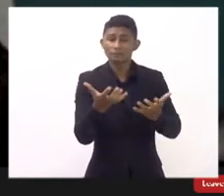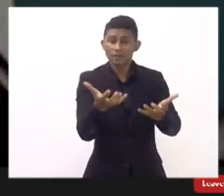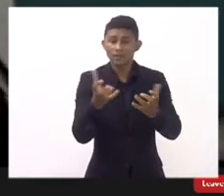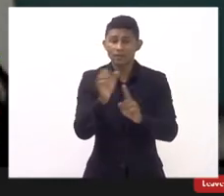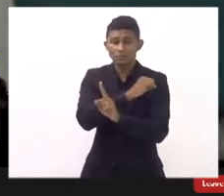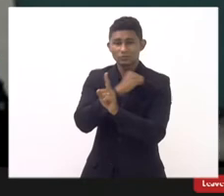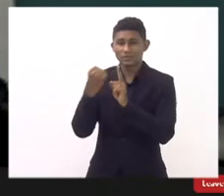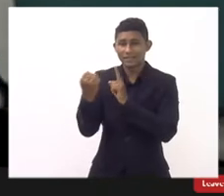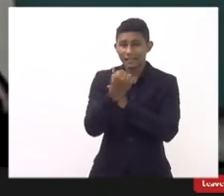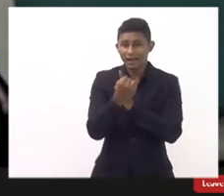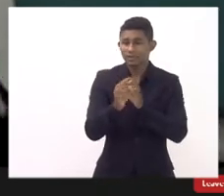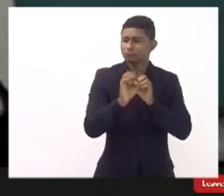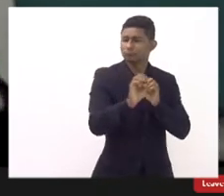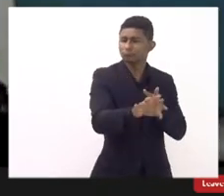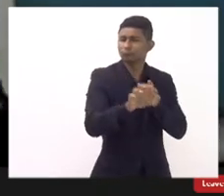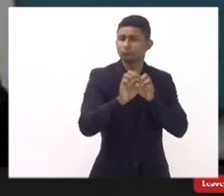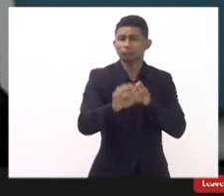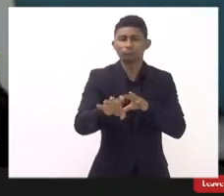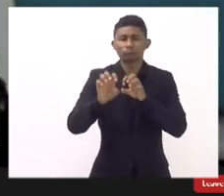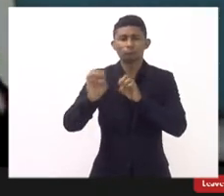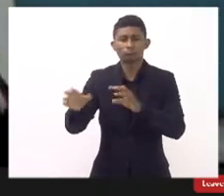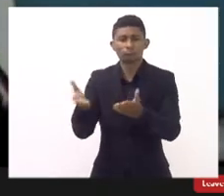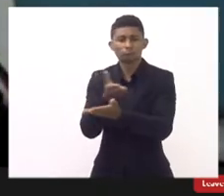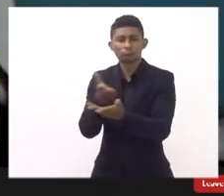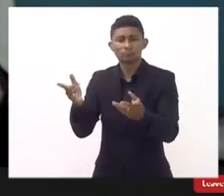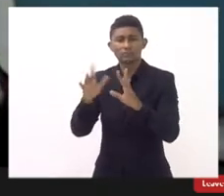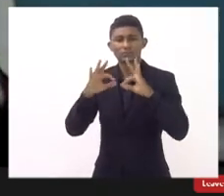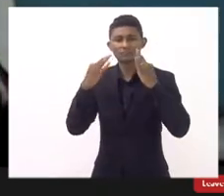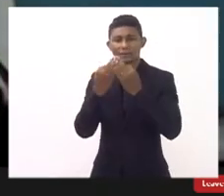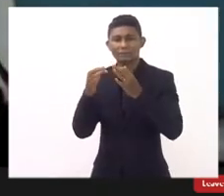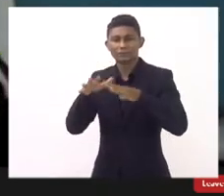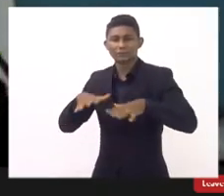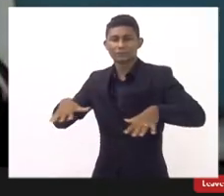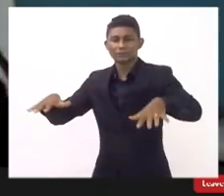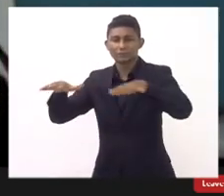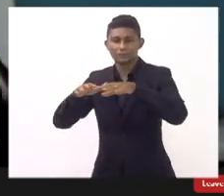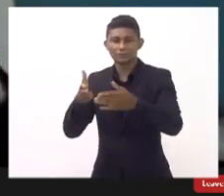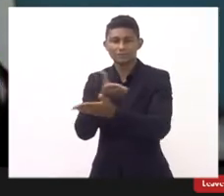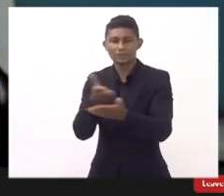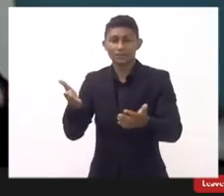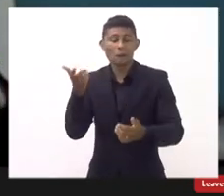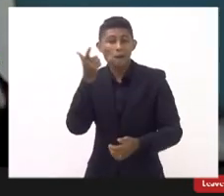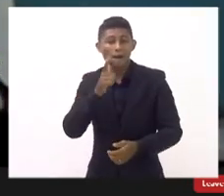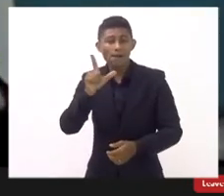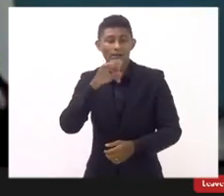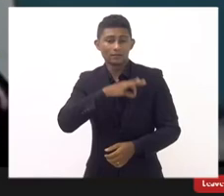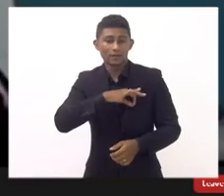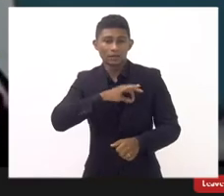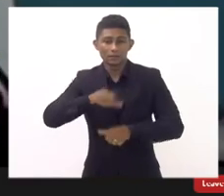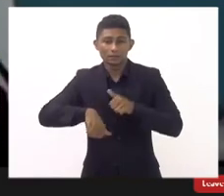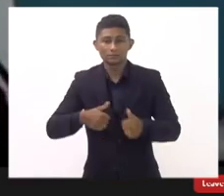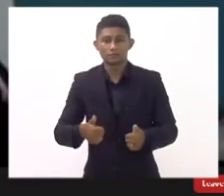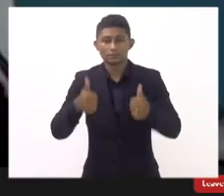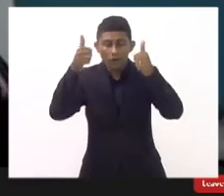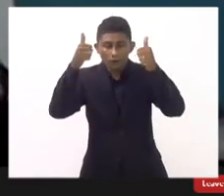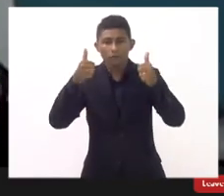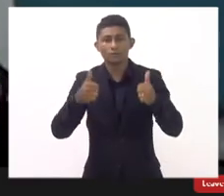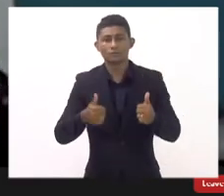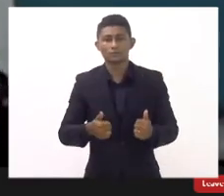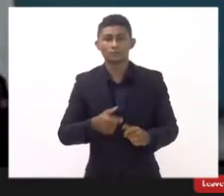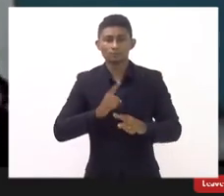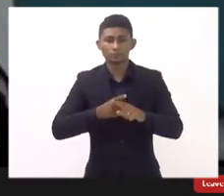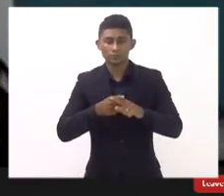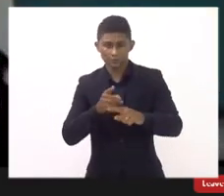mão de obra qualificada, devolver para essas famílias a possibilidade de uma renda melhor, né, que vai não só desenvolver o